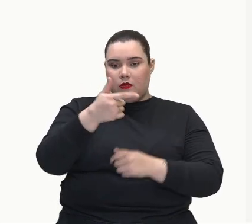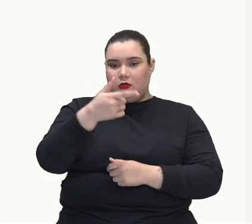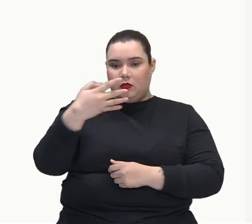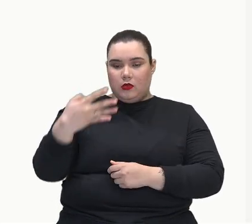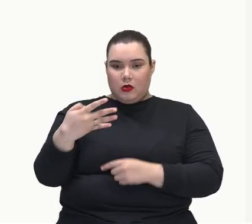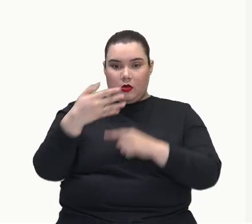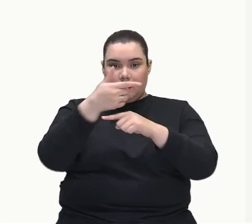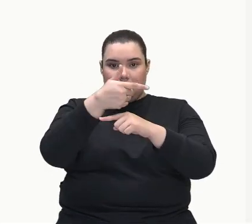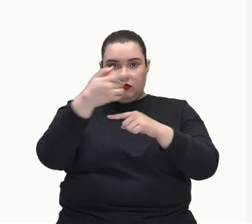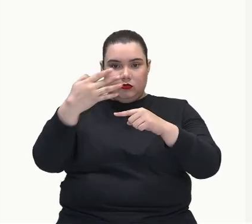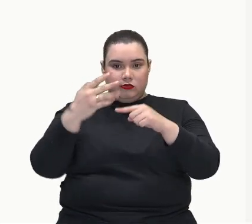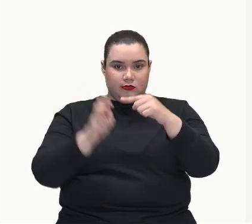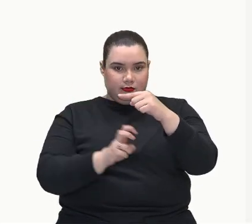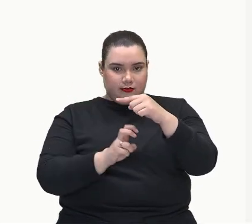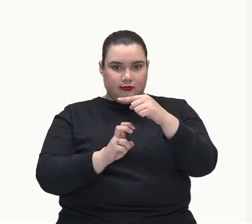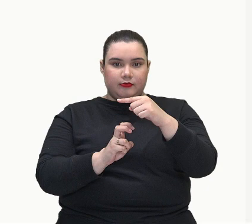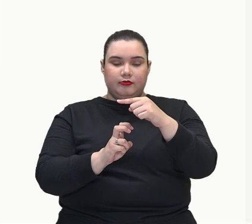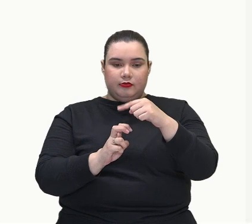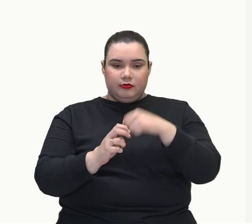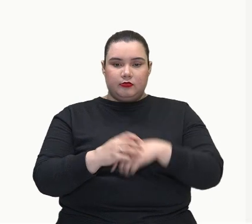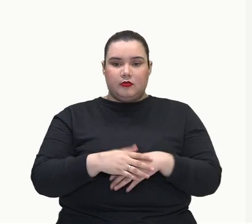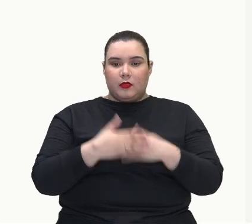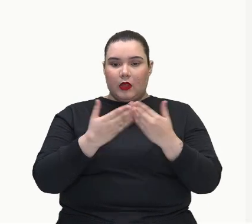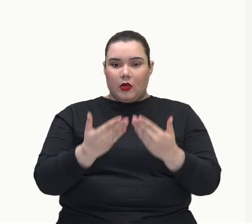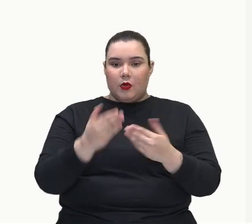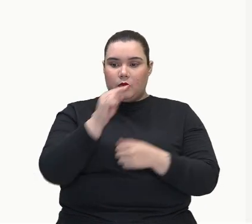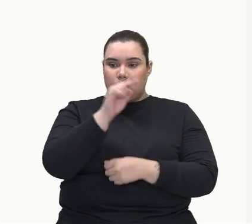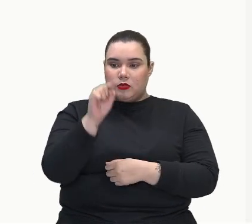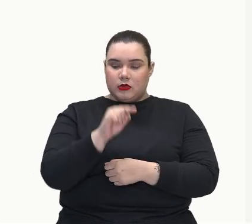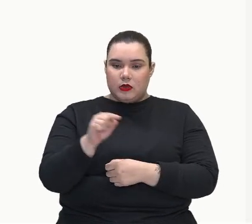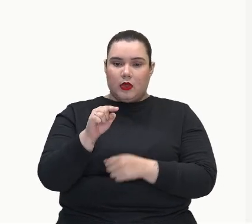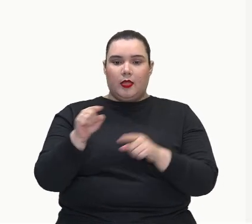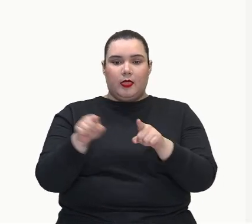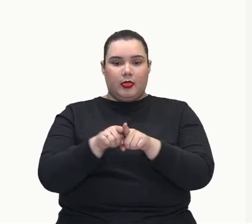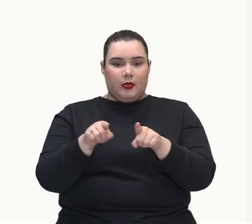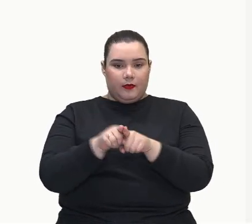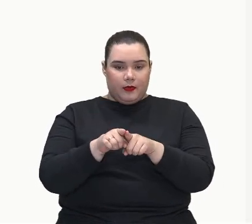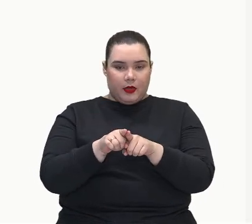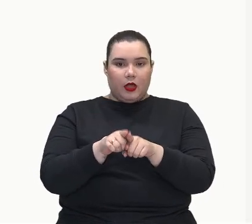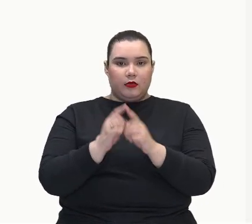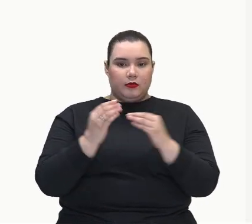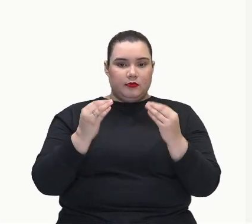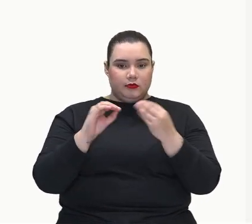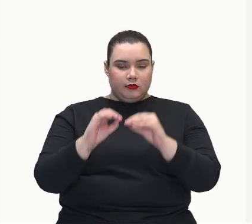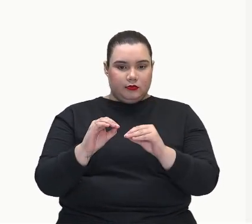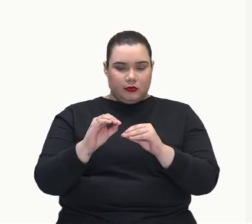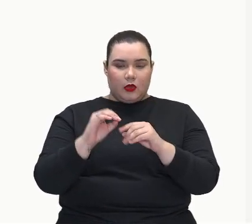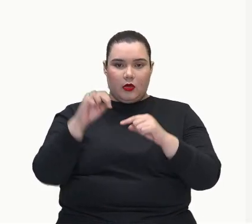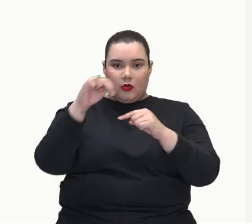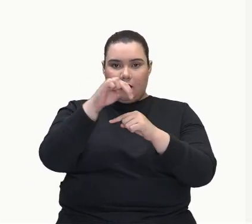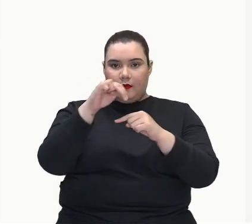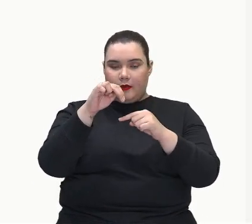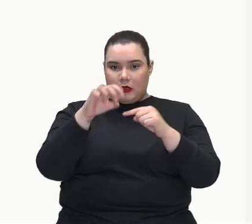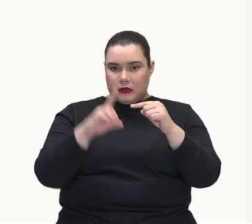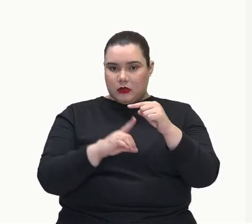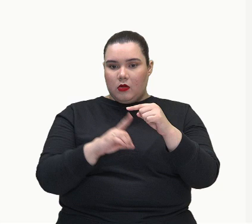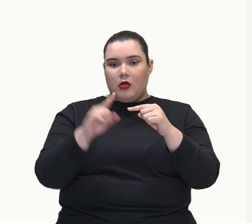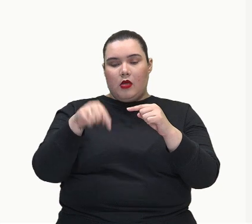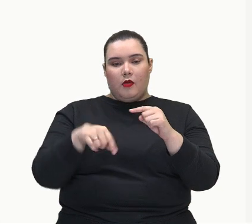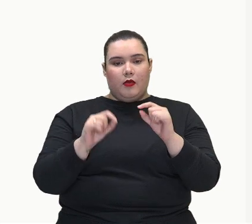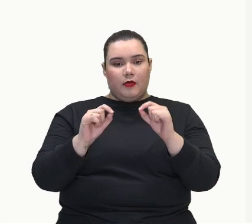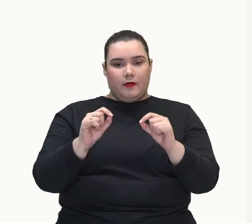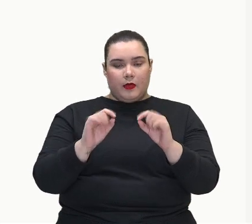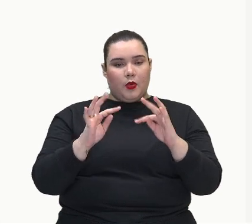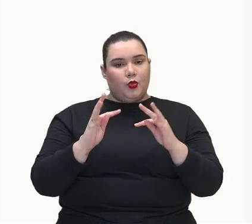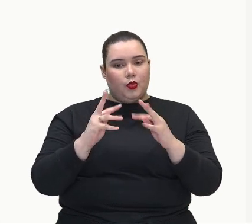sobre 5. Então, o z também foi dado aqui para a gente em forma de fração. E agora sim,